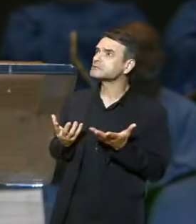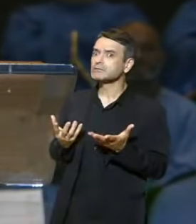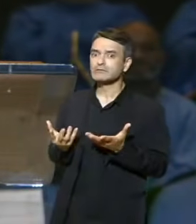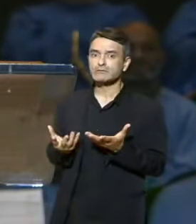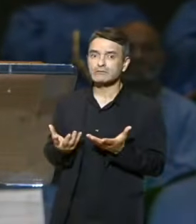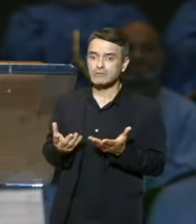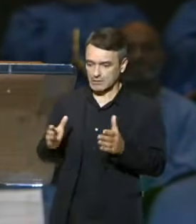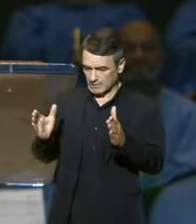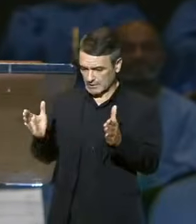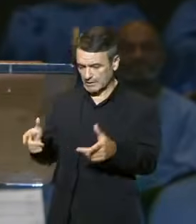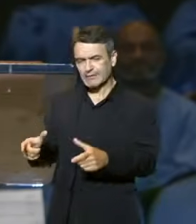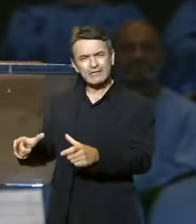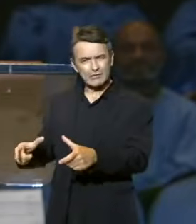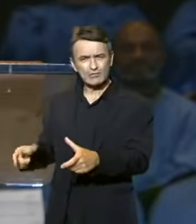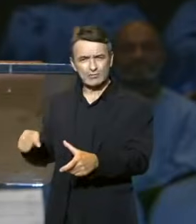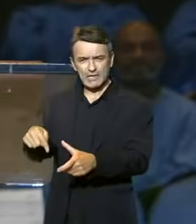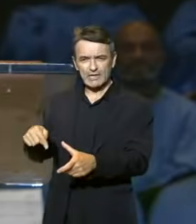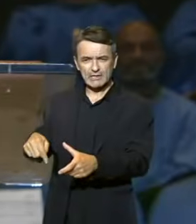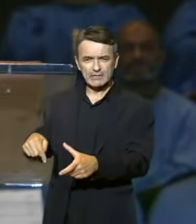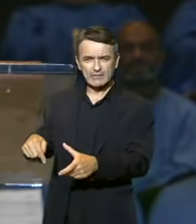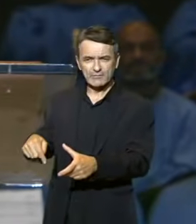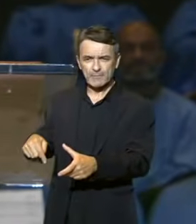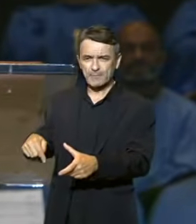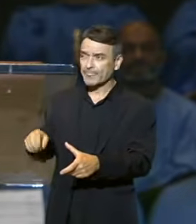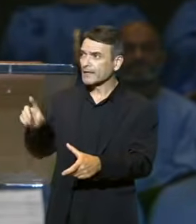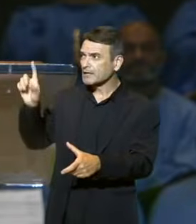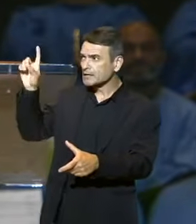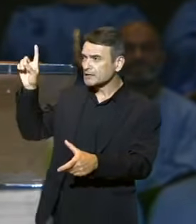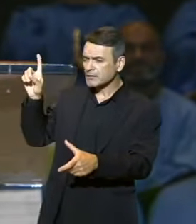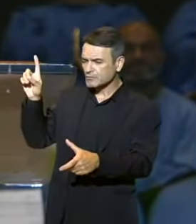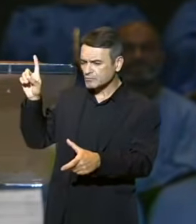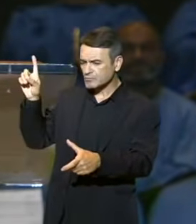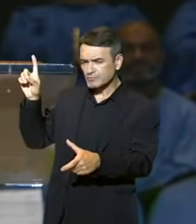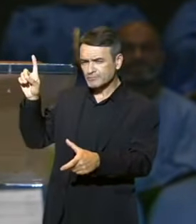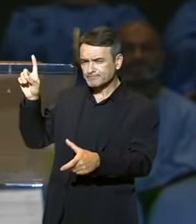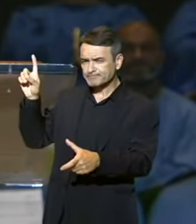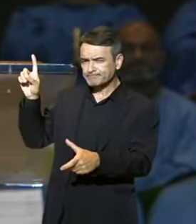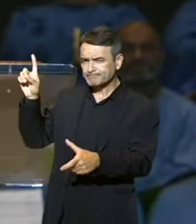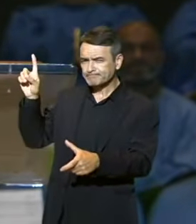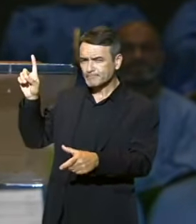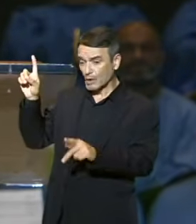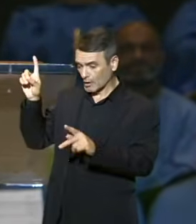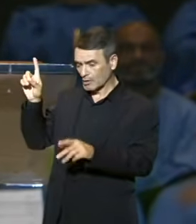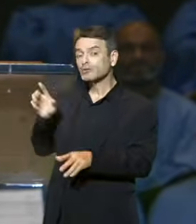neste lugar, o Senhor e o próprio povo